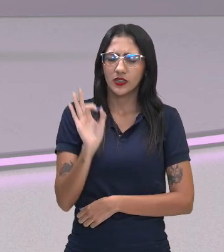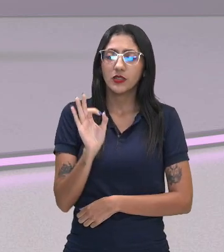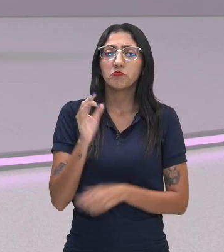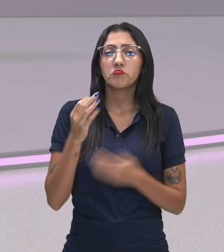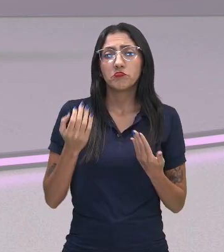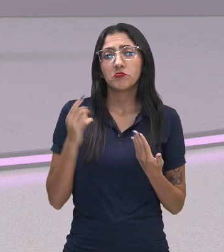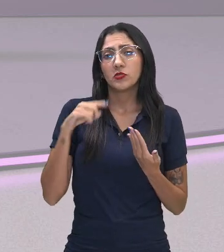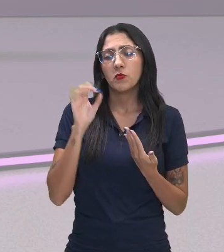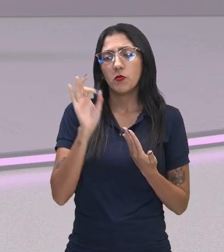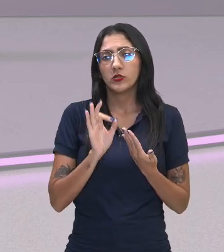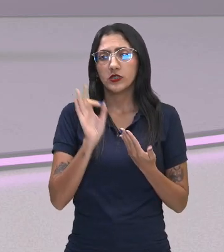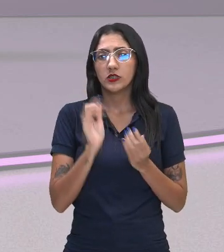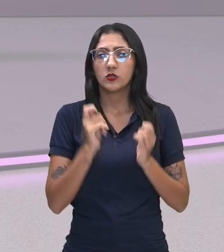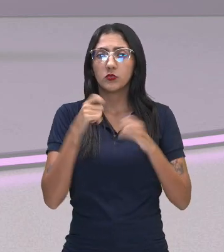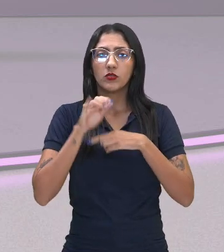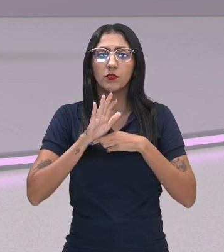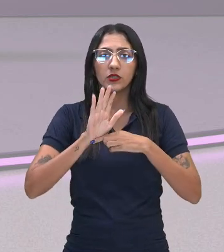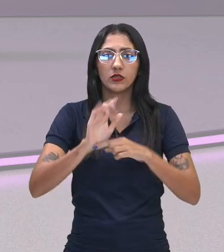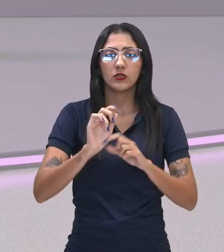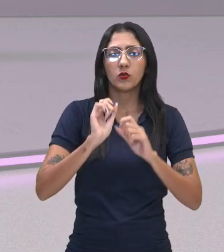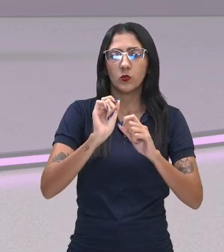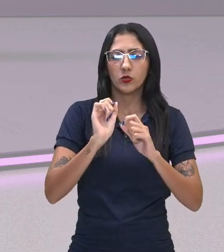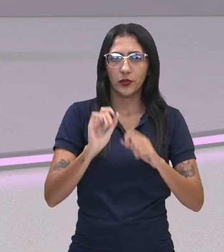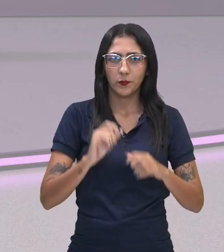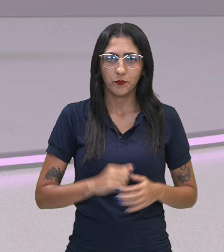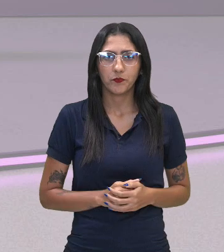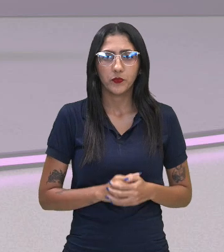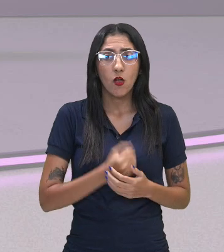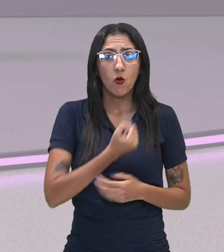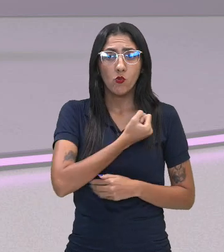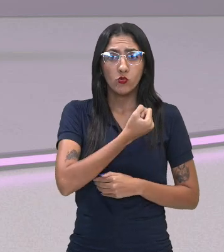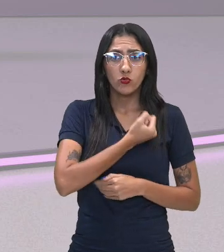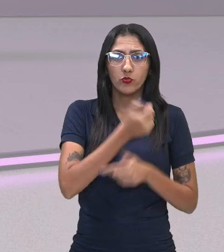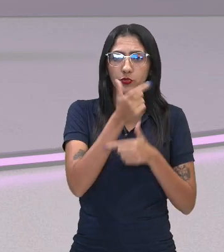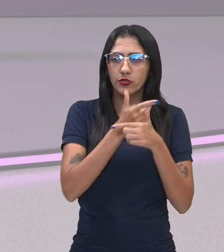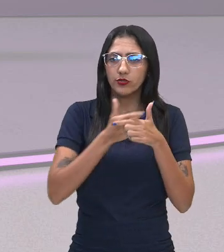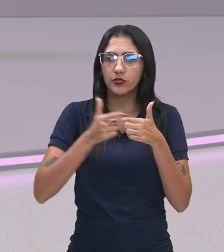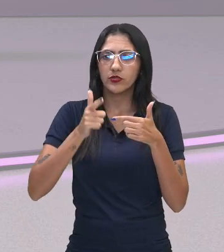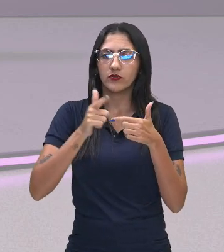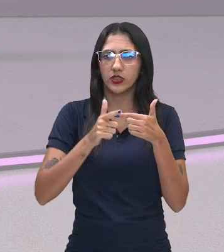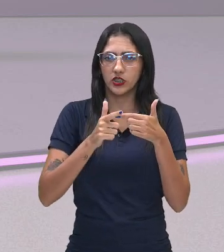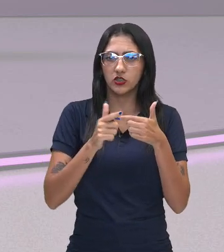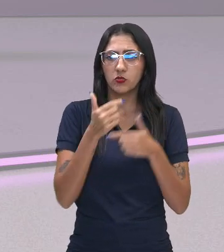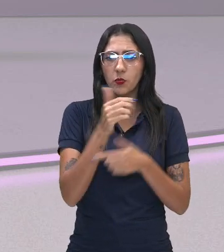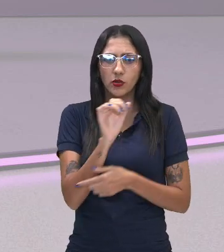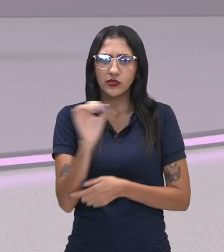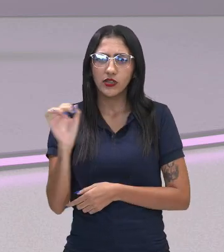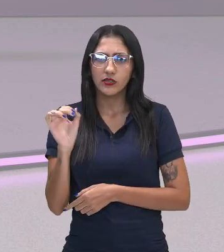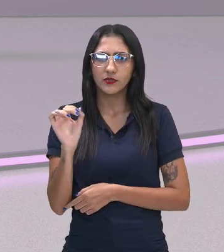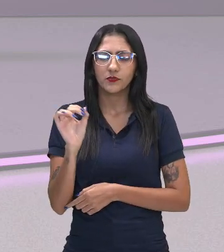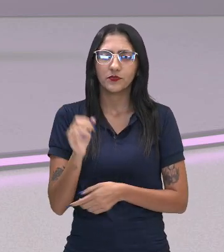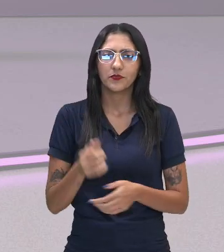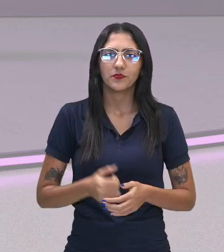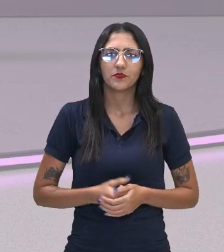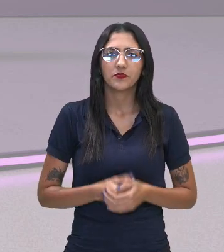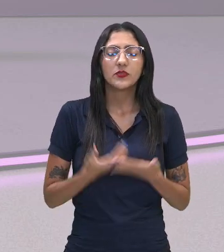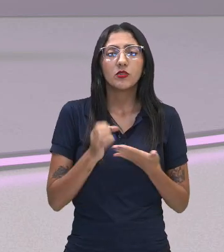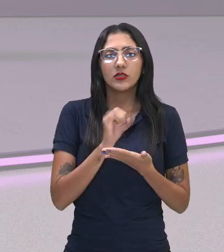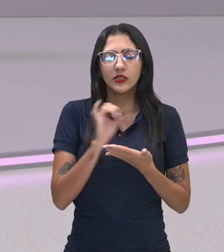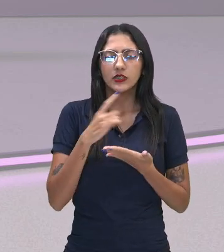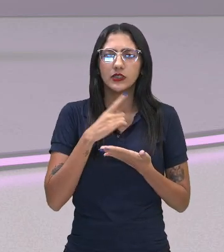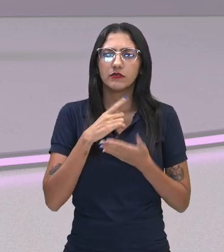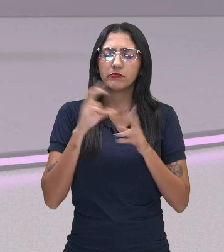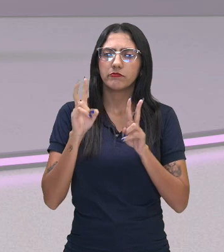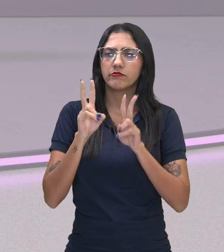Porcentagem é uma forma de representar uma parte de um todo dividido em 100 partes iguais. Então, toda vez que eu estou trabalhando